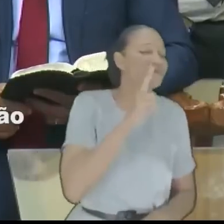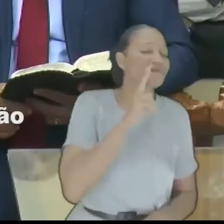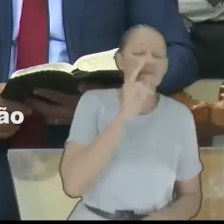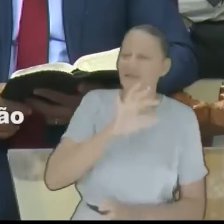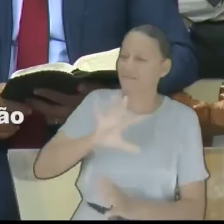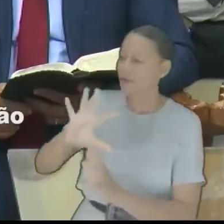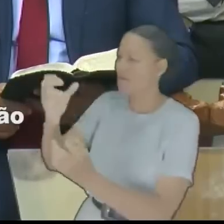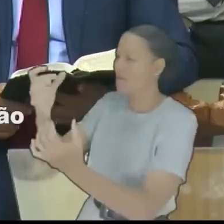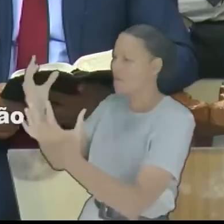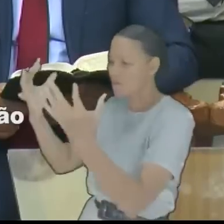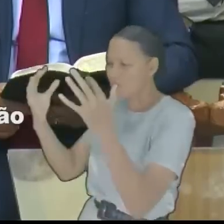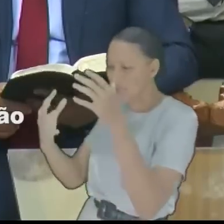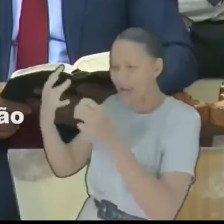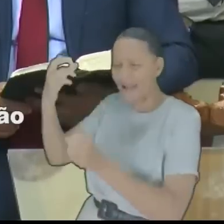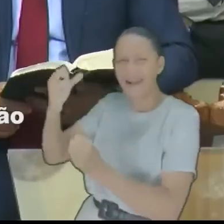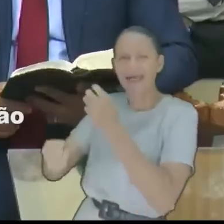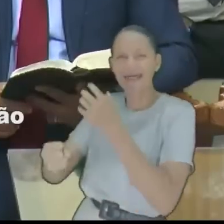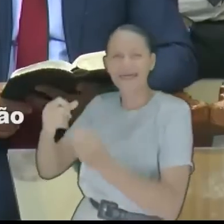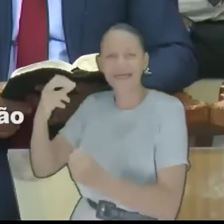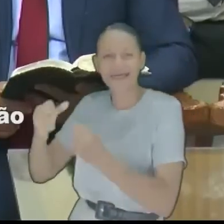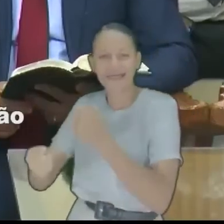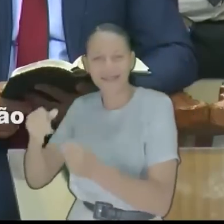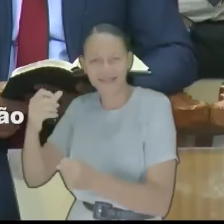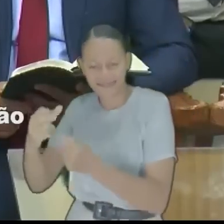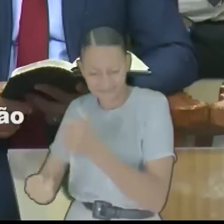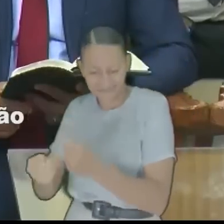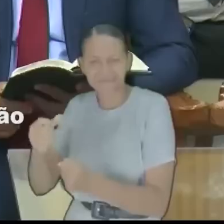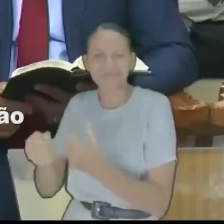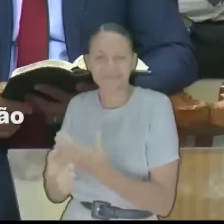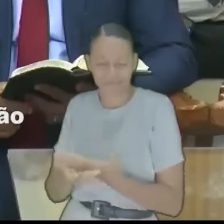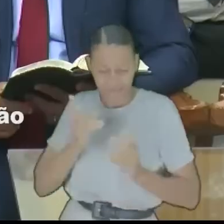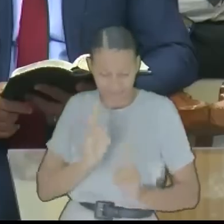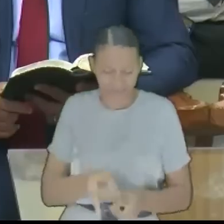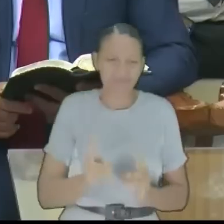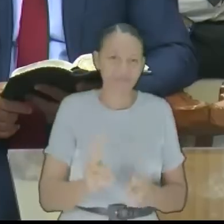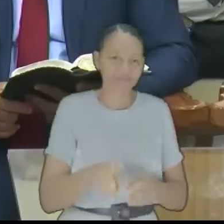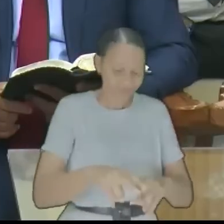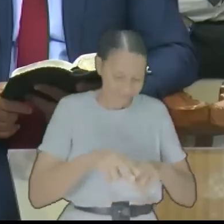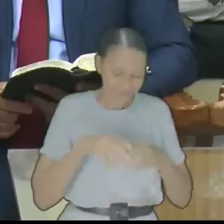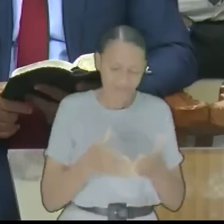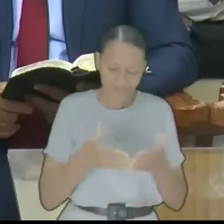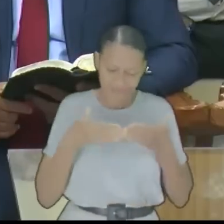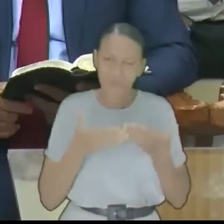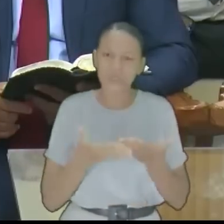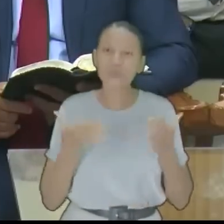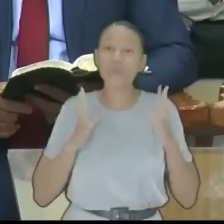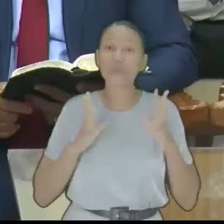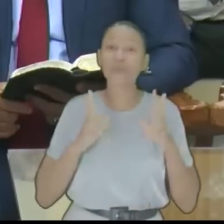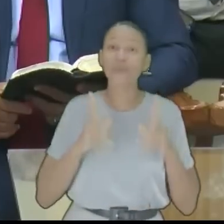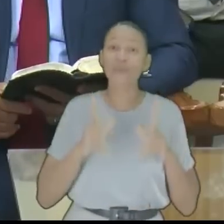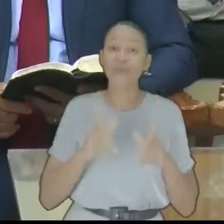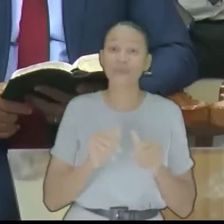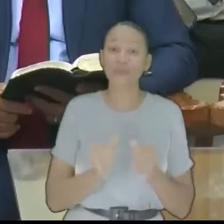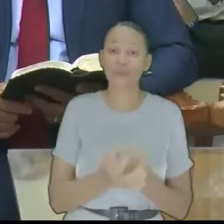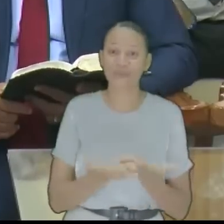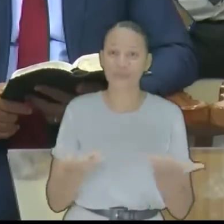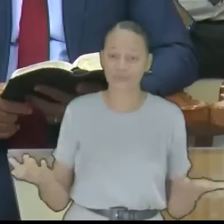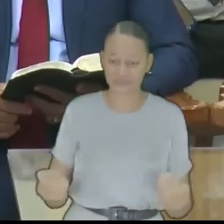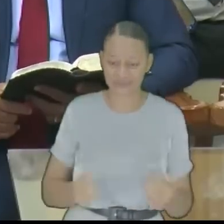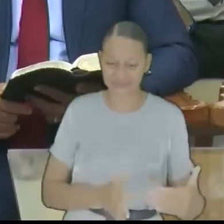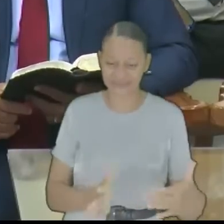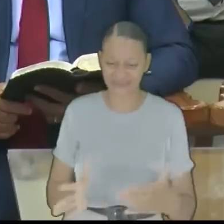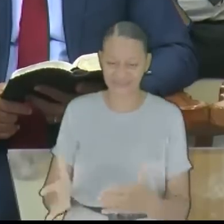outeiros manará o quê, meus amados irmãos? Leite. Prossiga, por favor. E todos os rios de